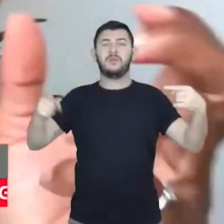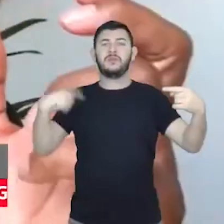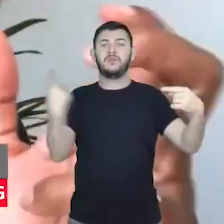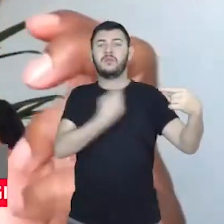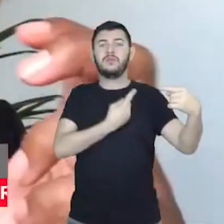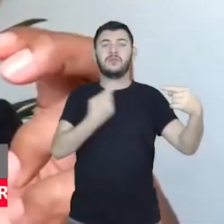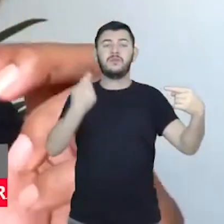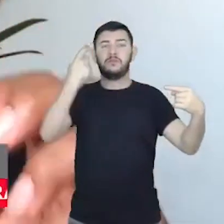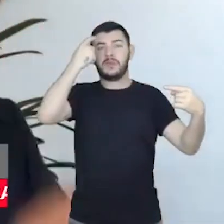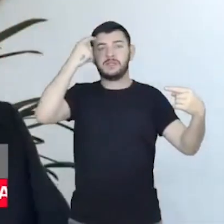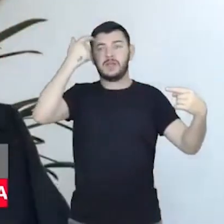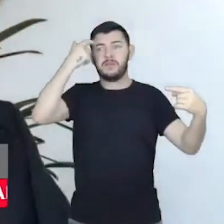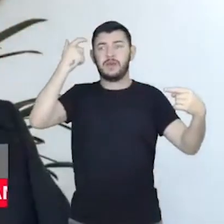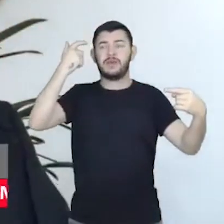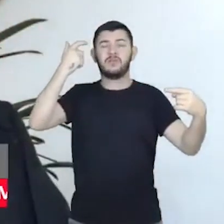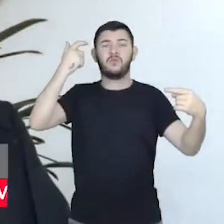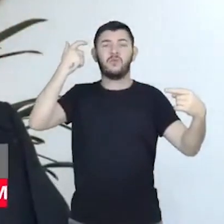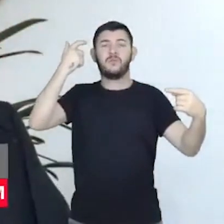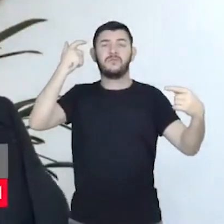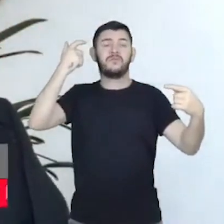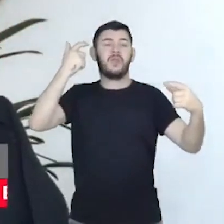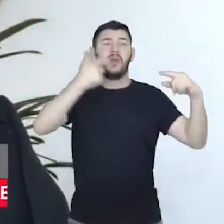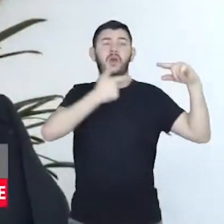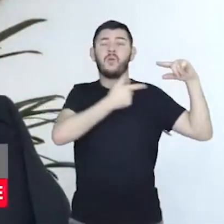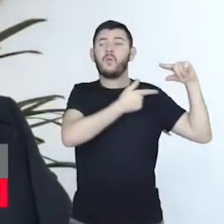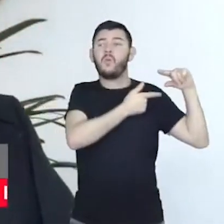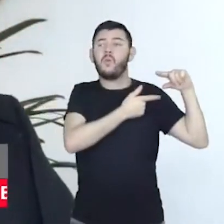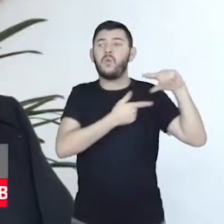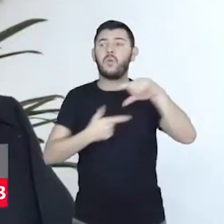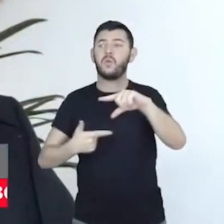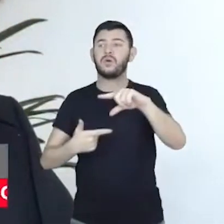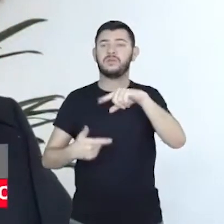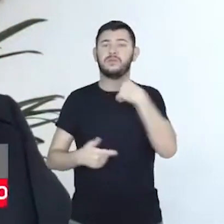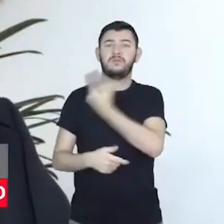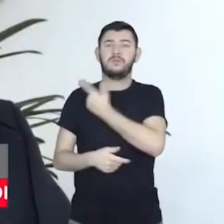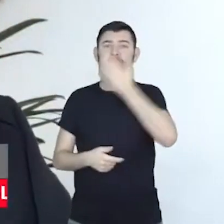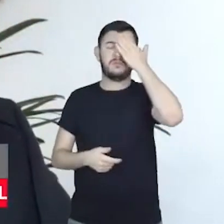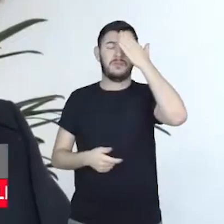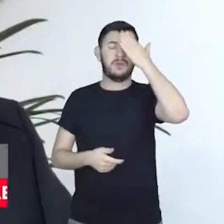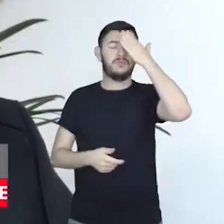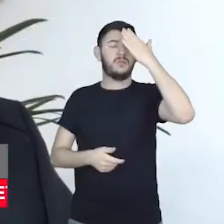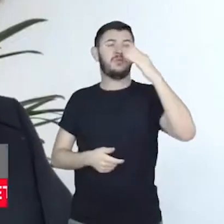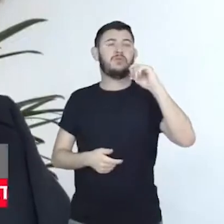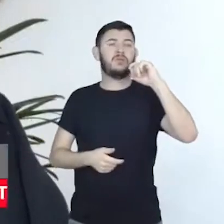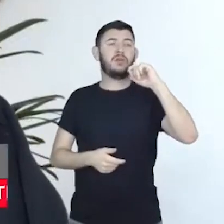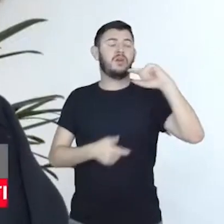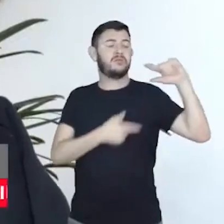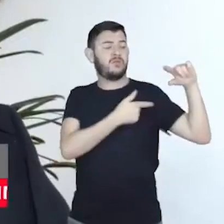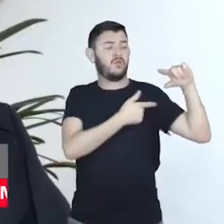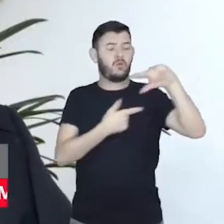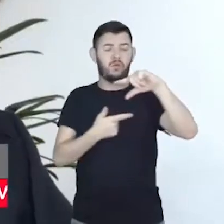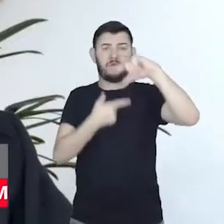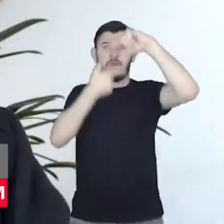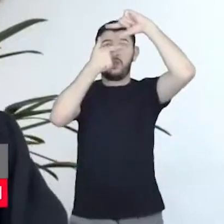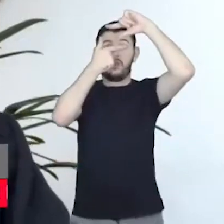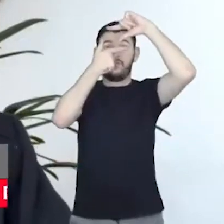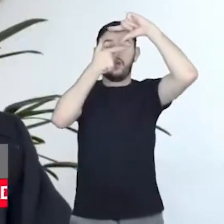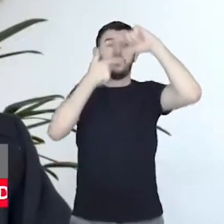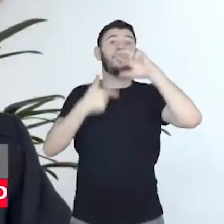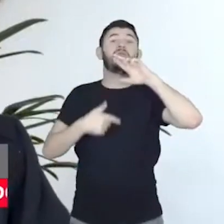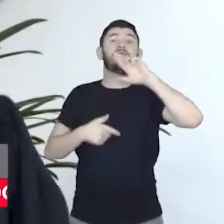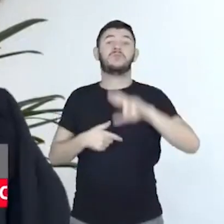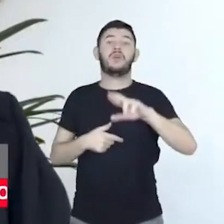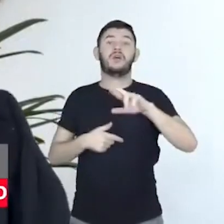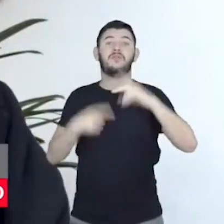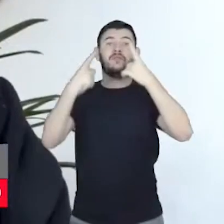pensamento conservador que o resultado desse pensamento é o que produz violência contra nós. A gente vê,